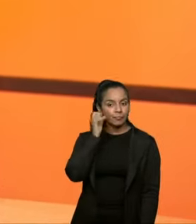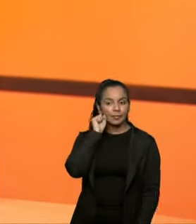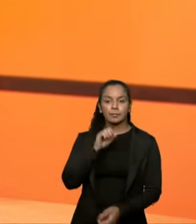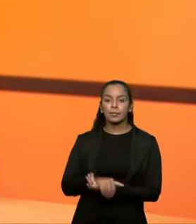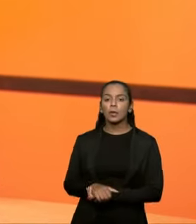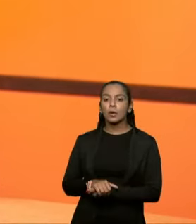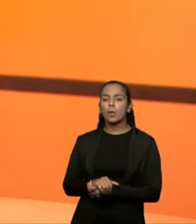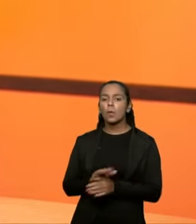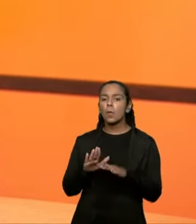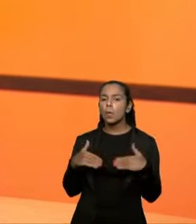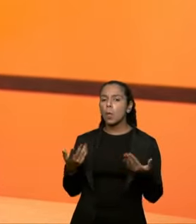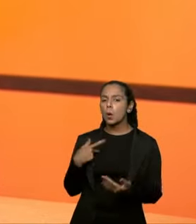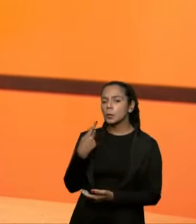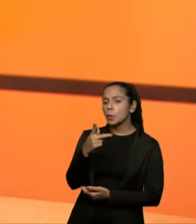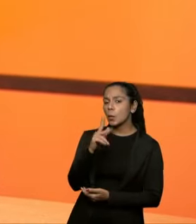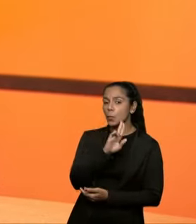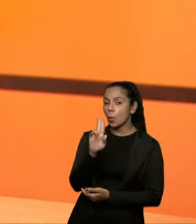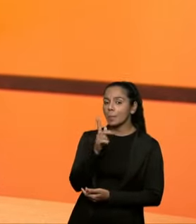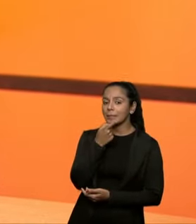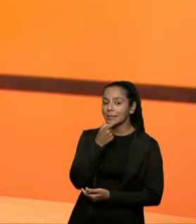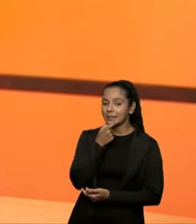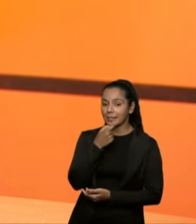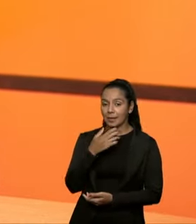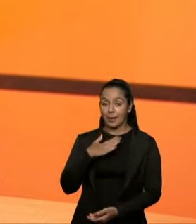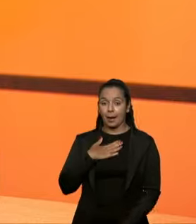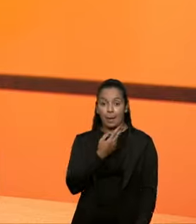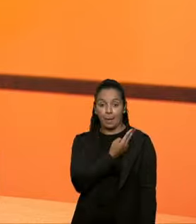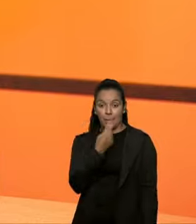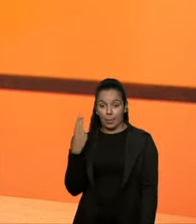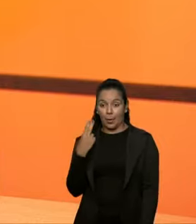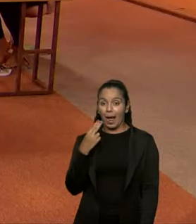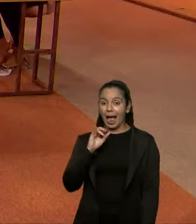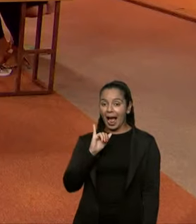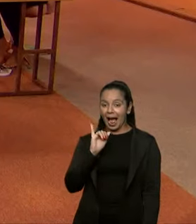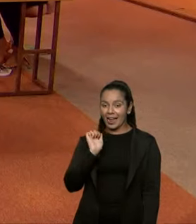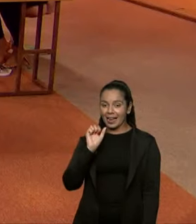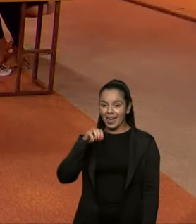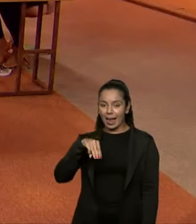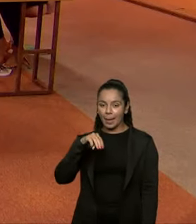your name? Aí a menina respondeu, I am Mary Jane.